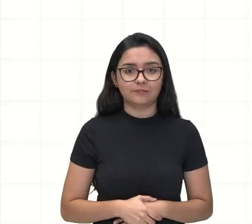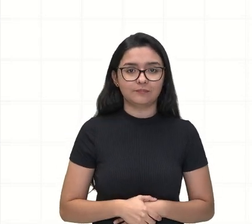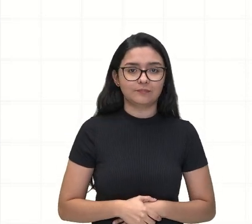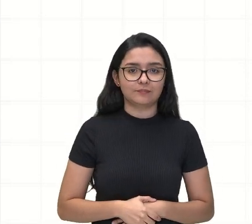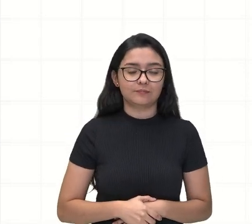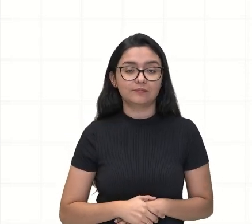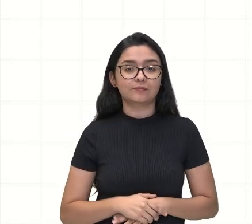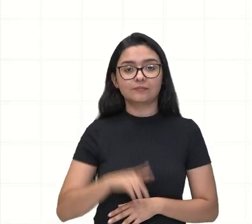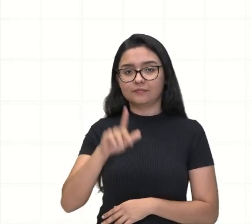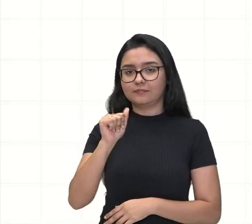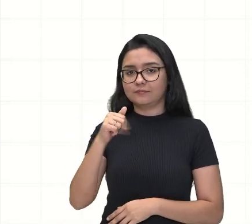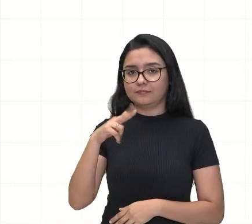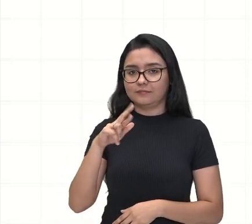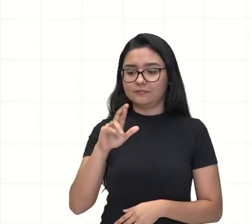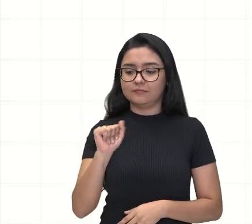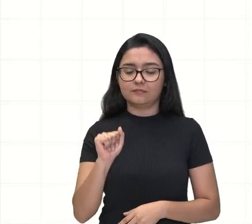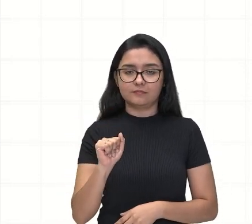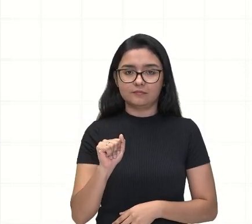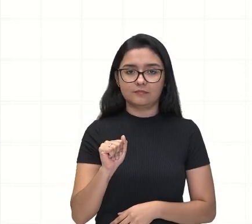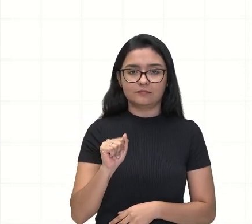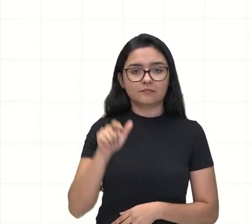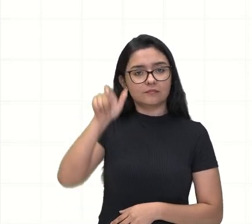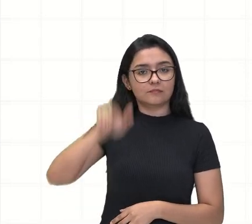Laura fez 4